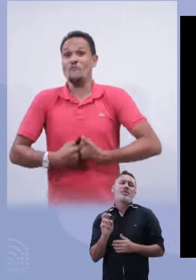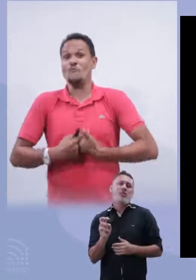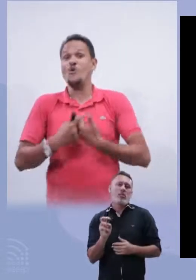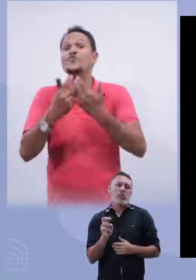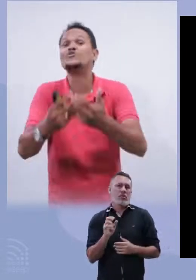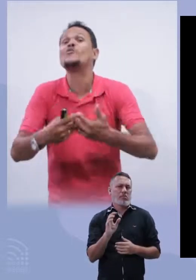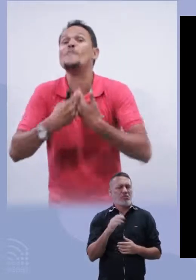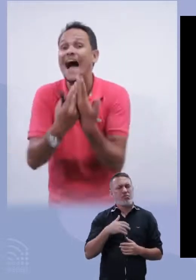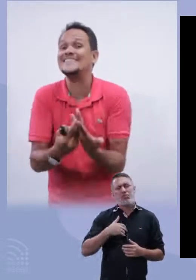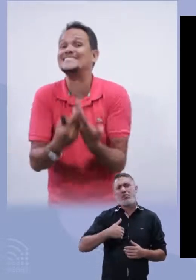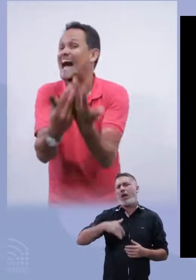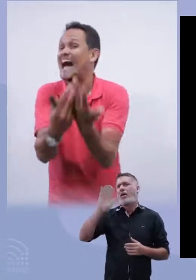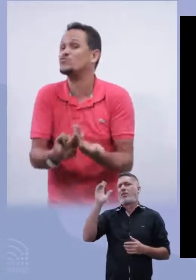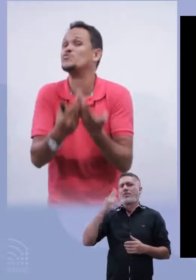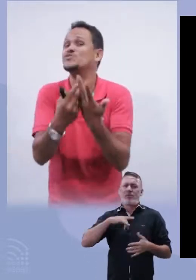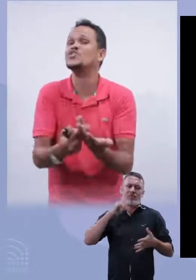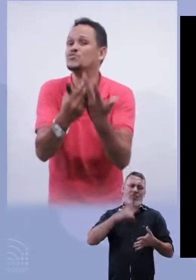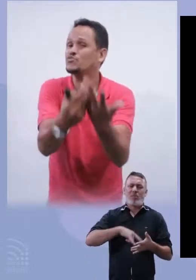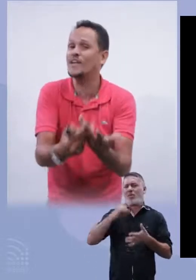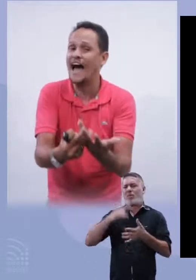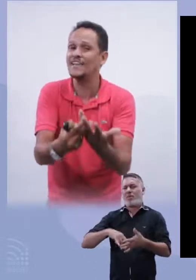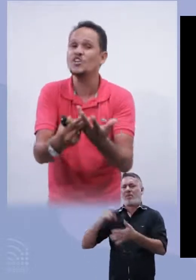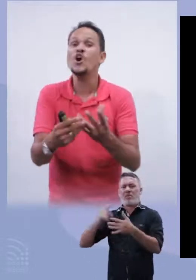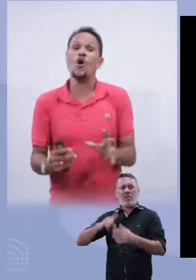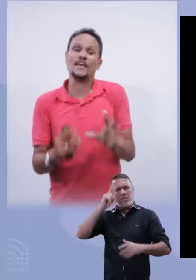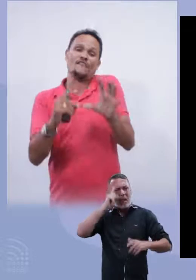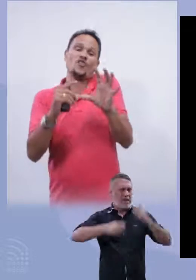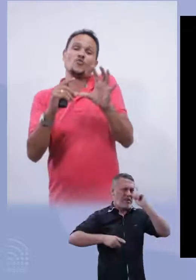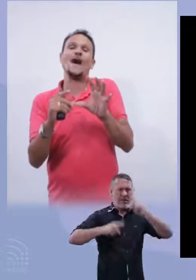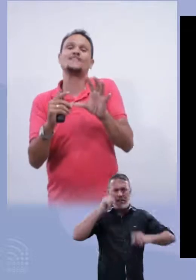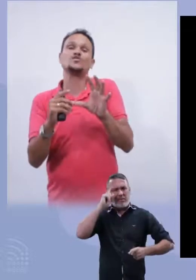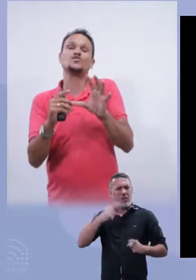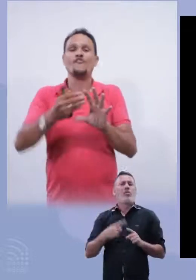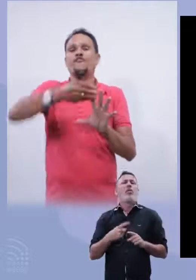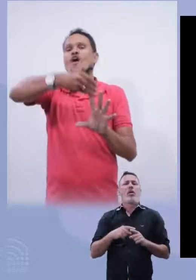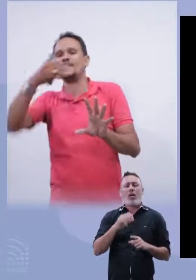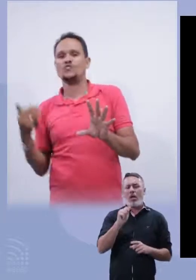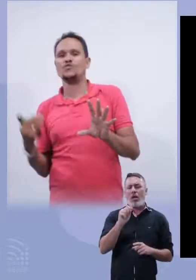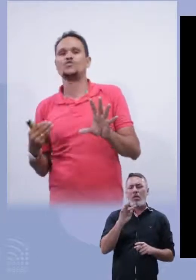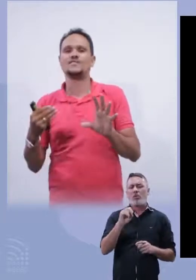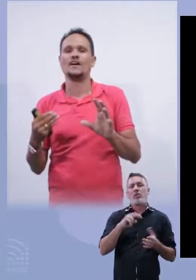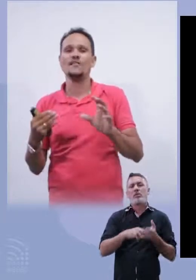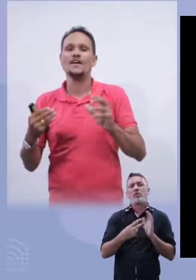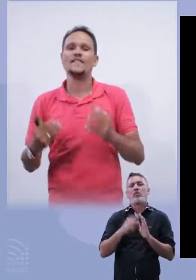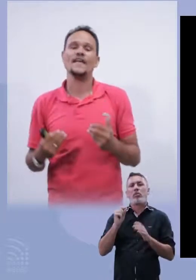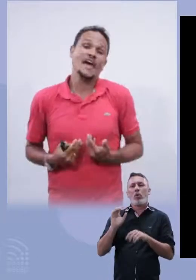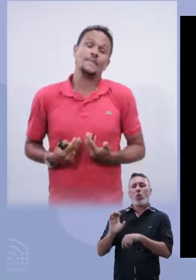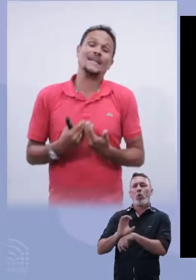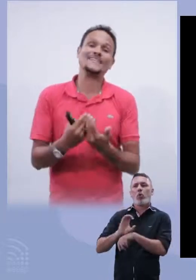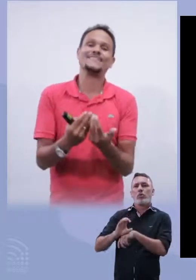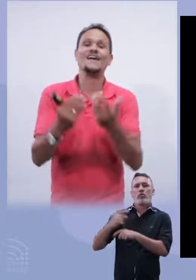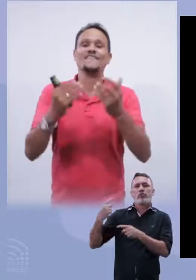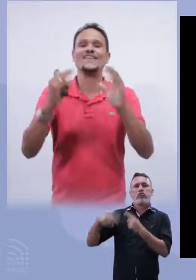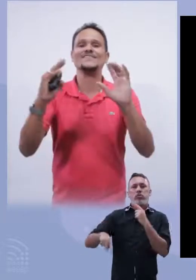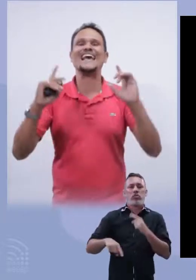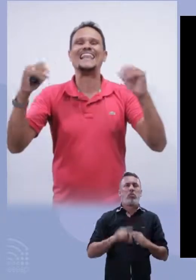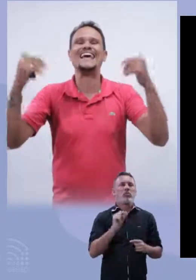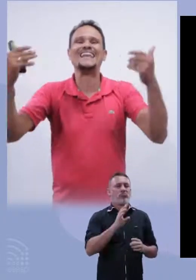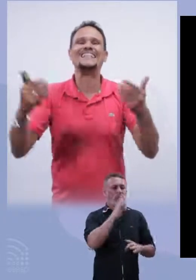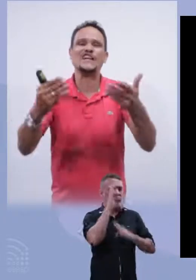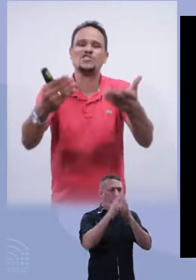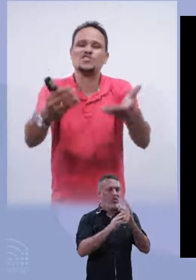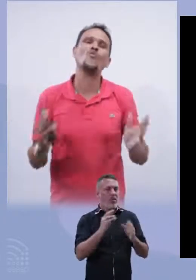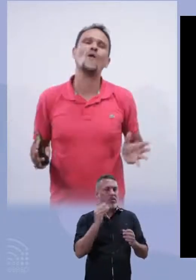tivemos muito mais atos institucionais. O que? Foram atos fora da Constituição, né, para tentar fazer